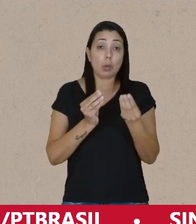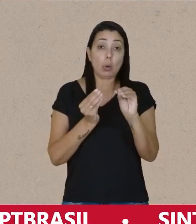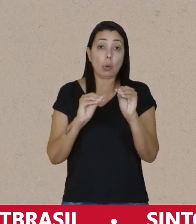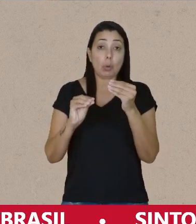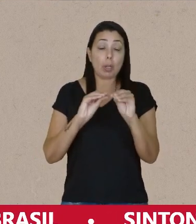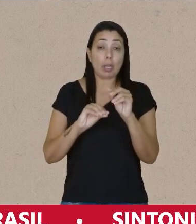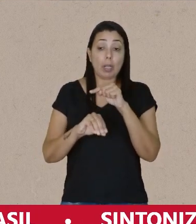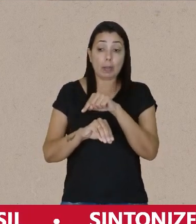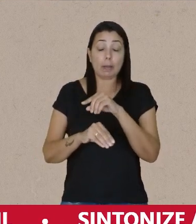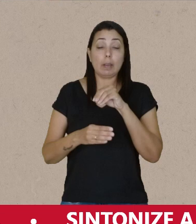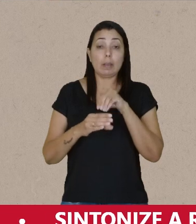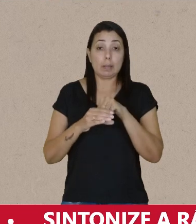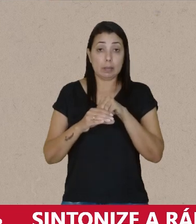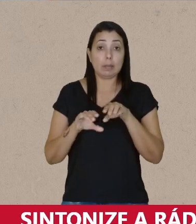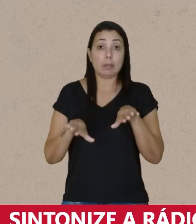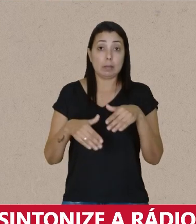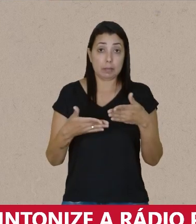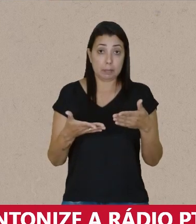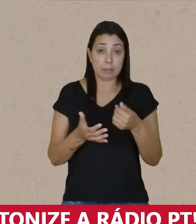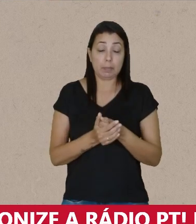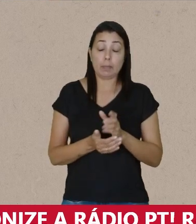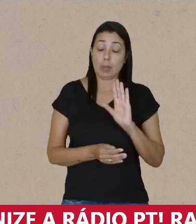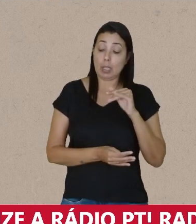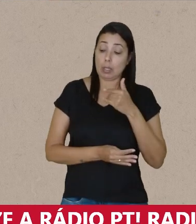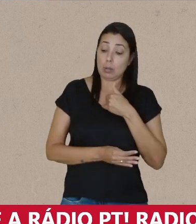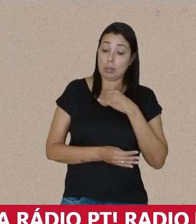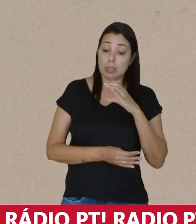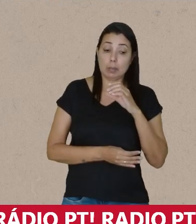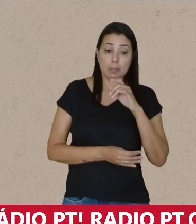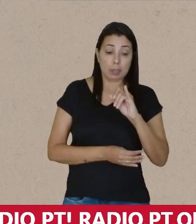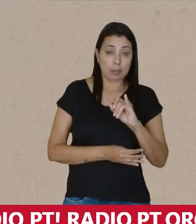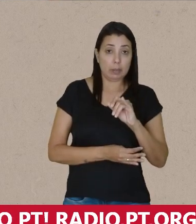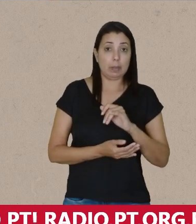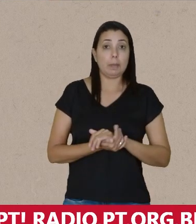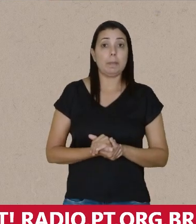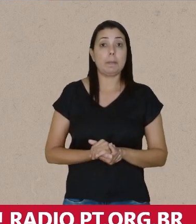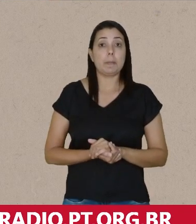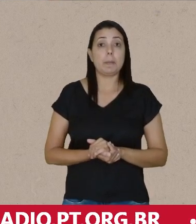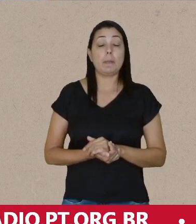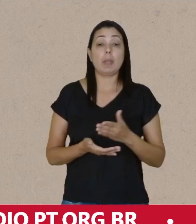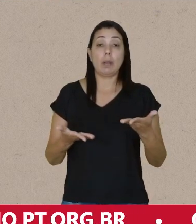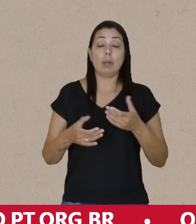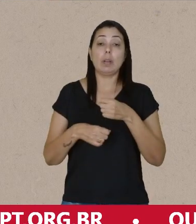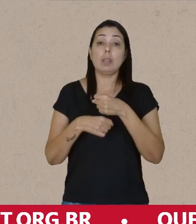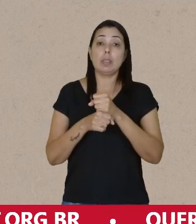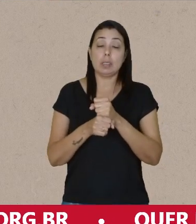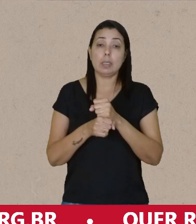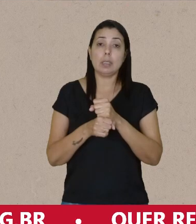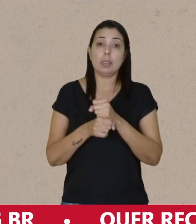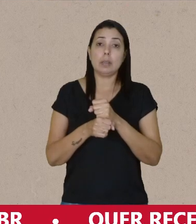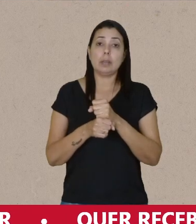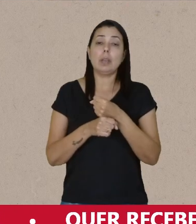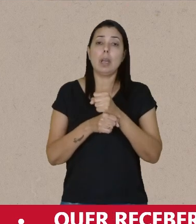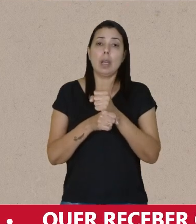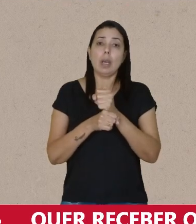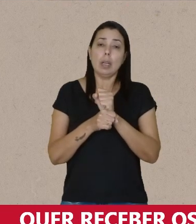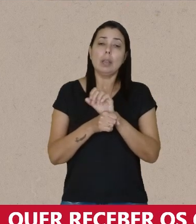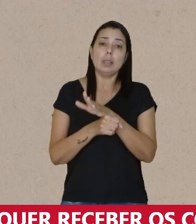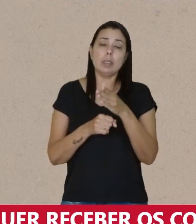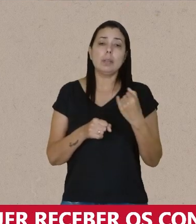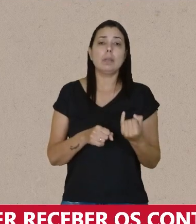no baú, né? A nossa CPI, a CPI deste ano, né? Assim, eu acho que trouxe